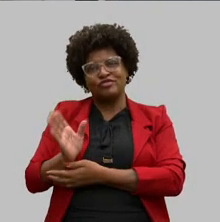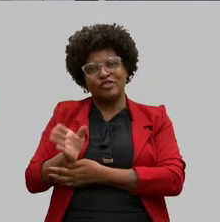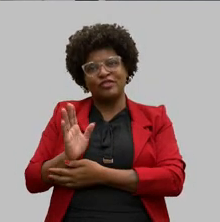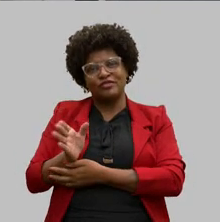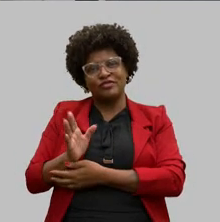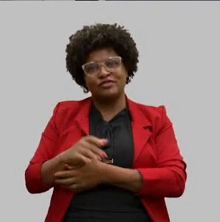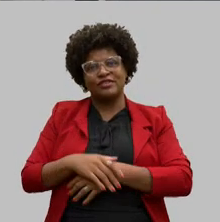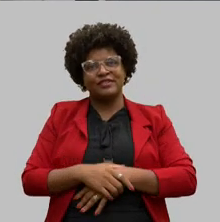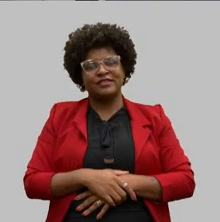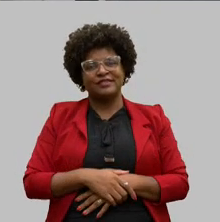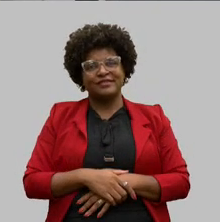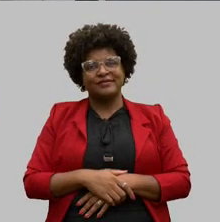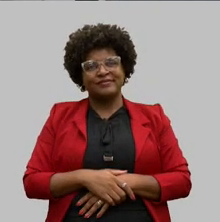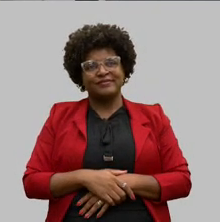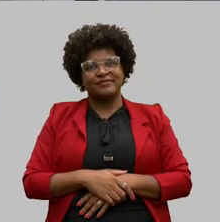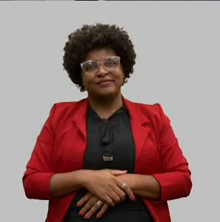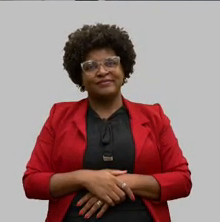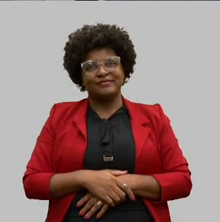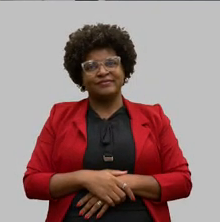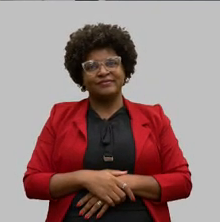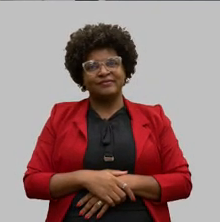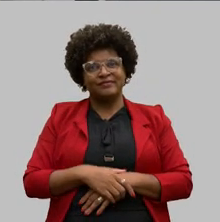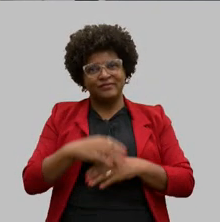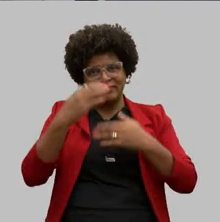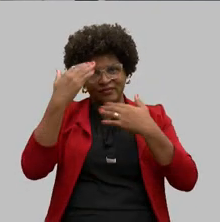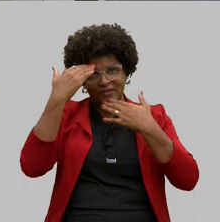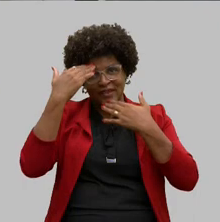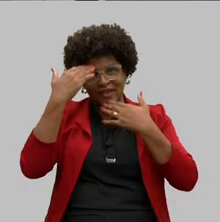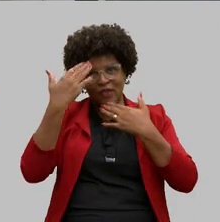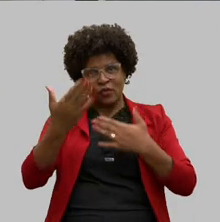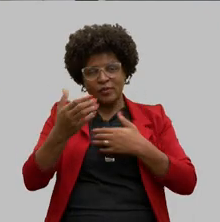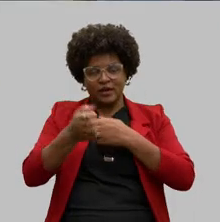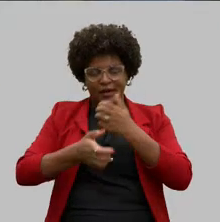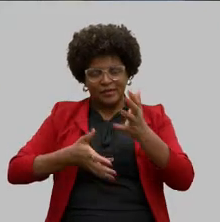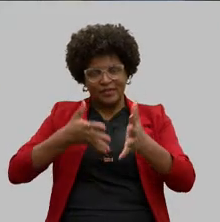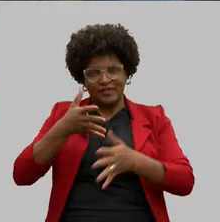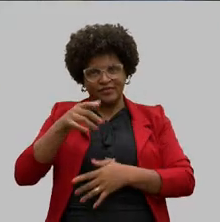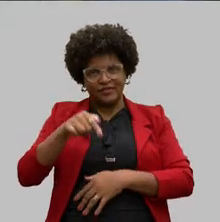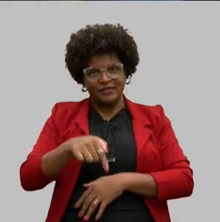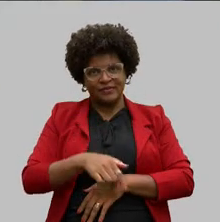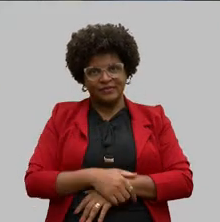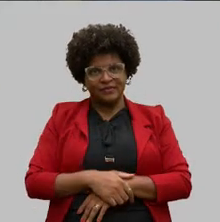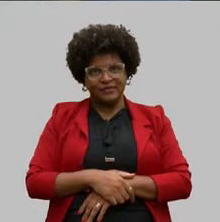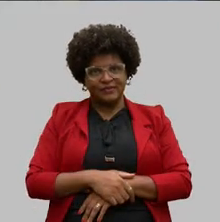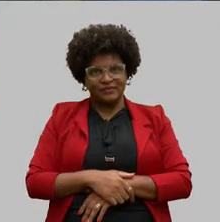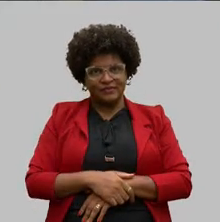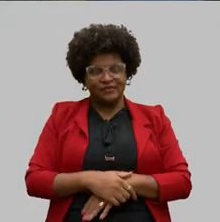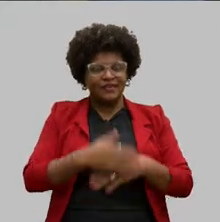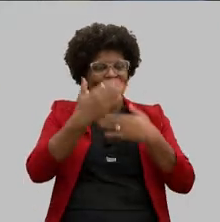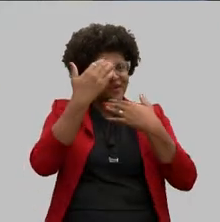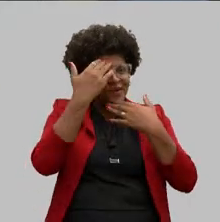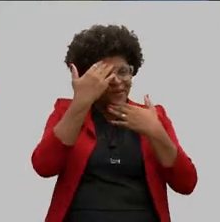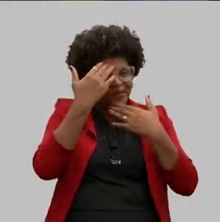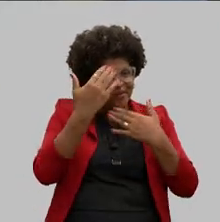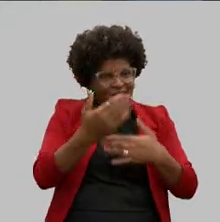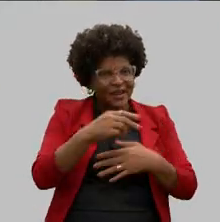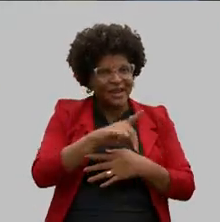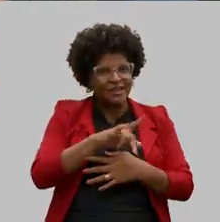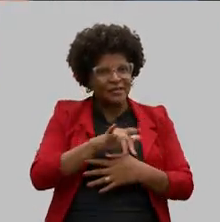bonito Obrigada pela fala muito obrigado Maria da Conceição